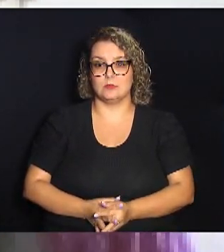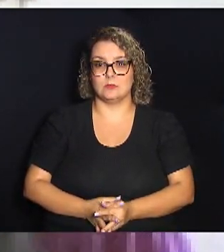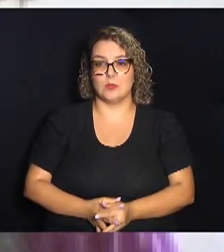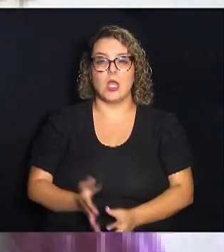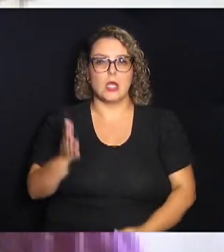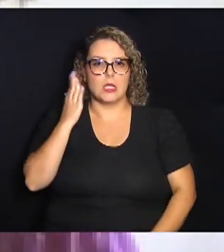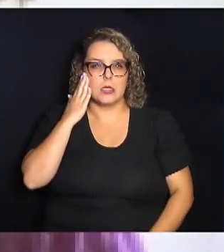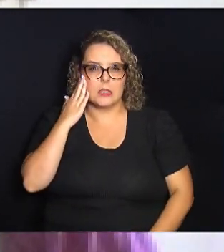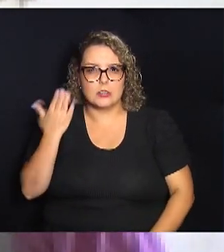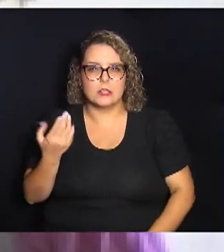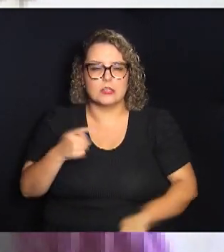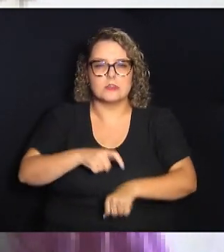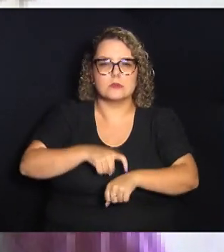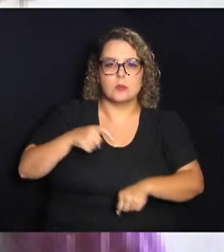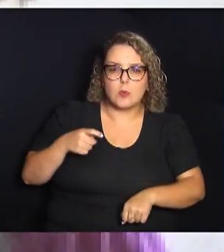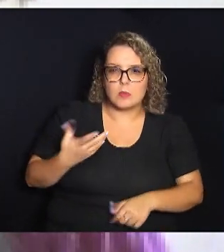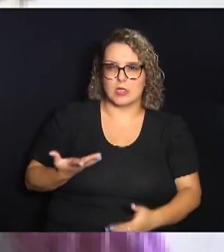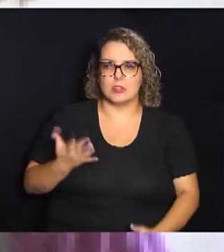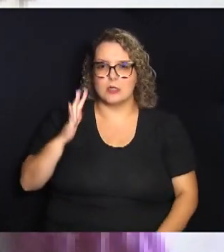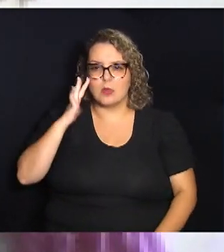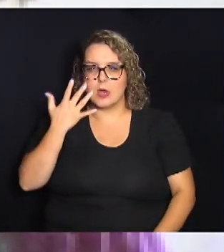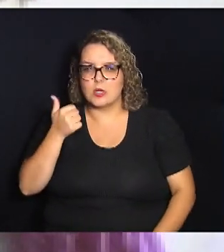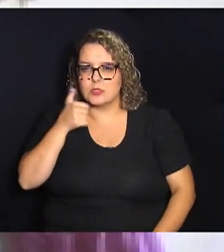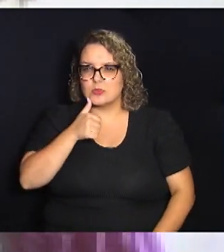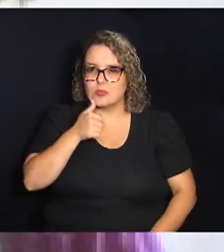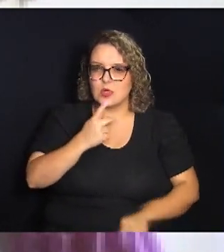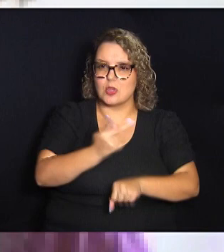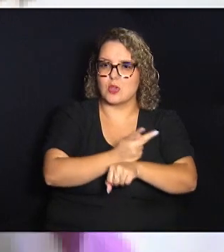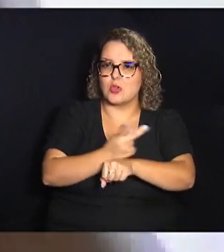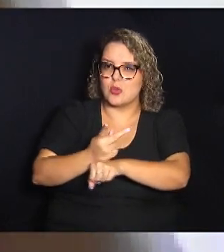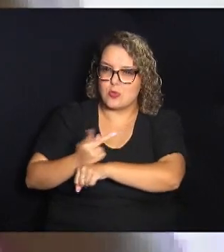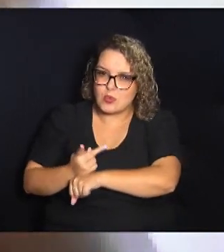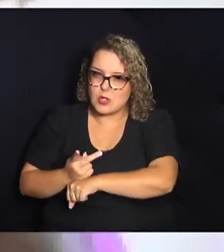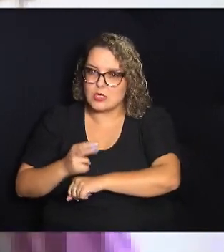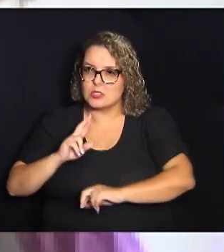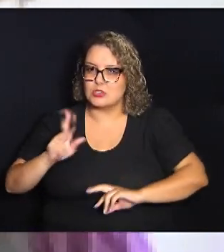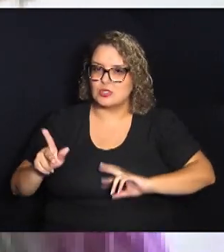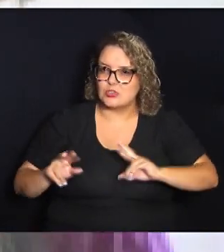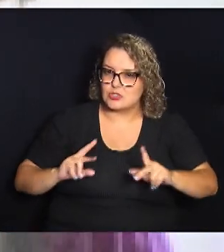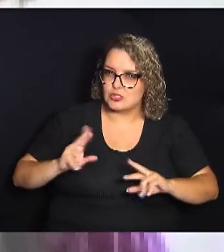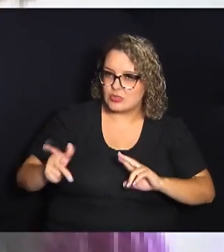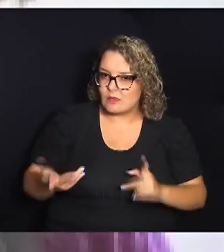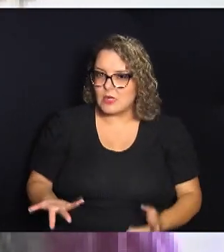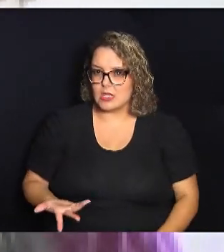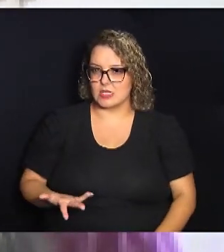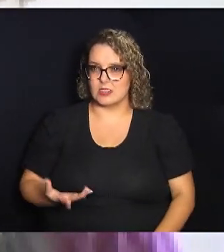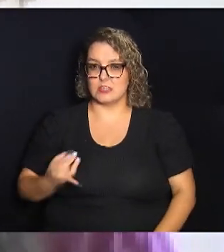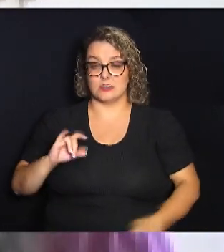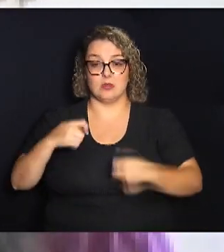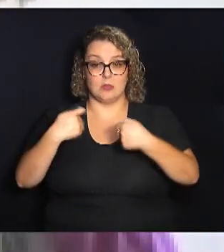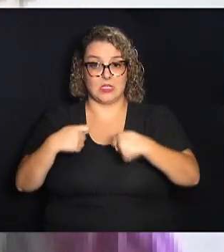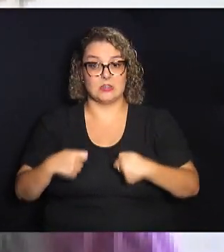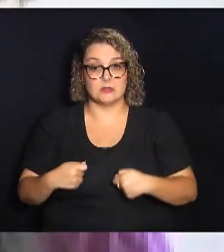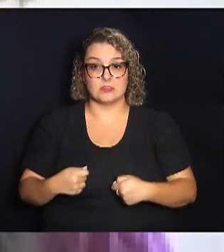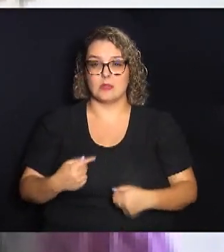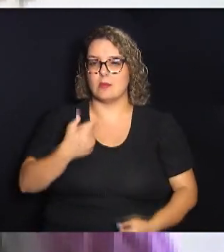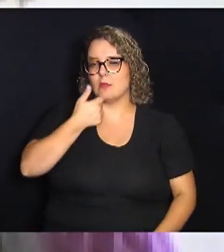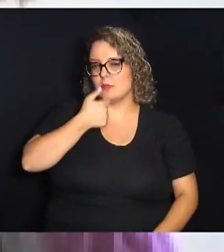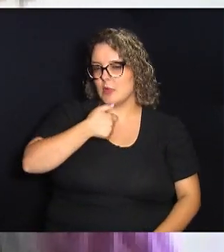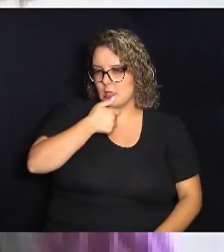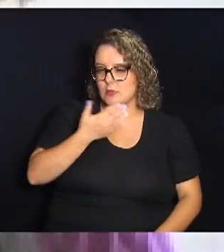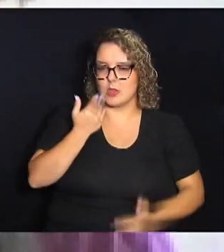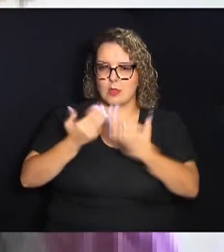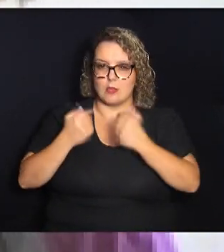Entendendo esse momento, eu acho que a mulher ela começa a buscar recursos diferentes, né? Se precisar fazer uma dieta, vai fazer uma dieta com